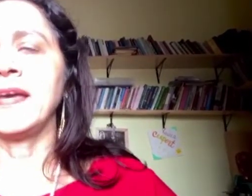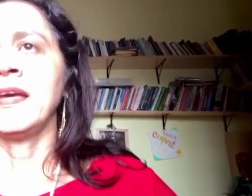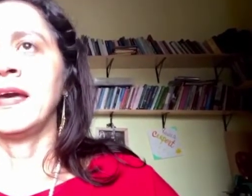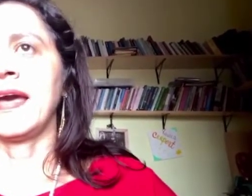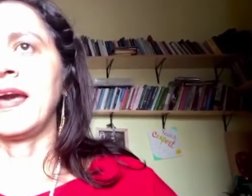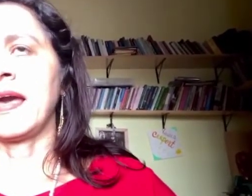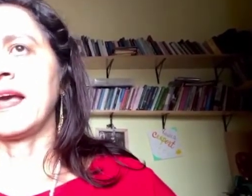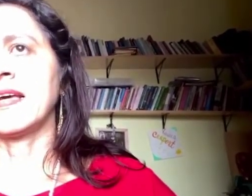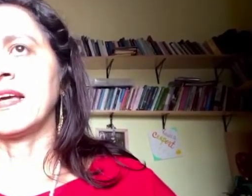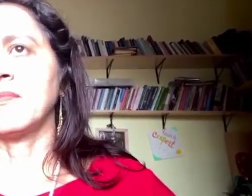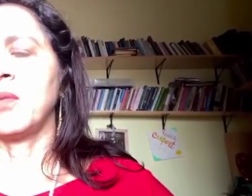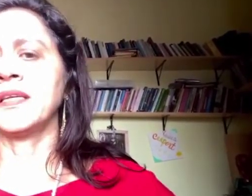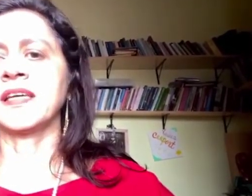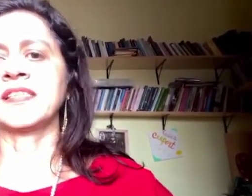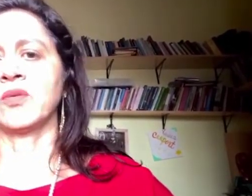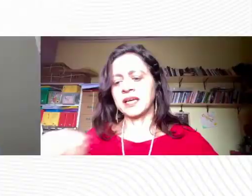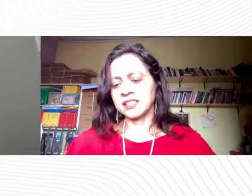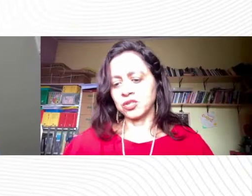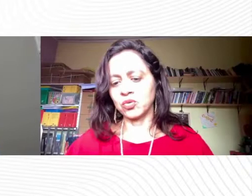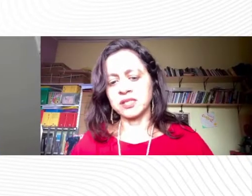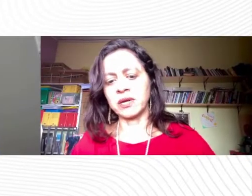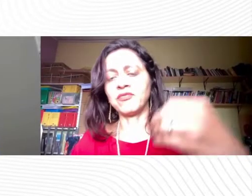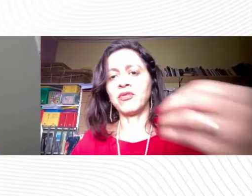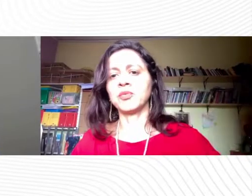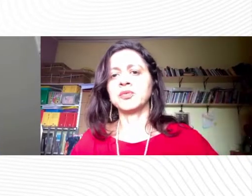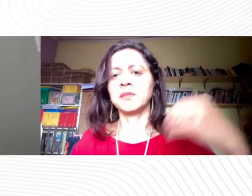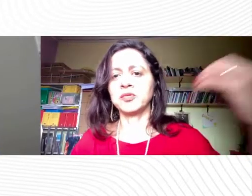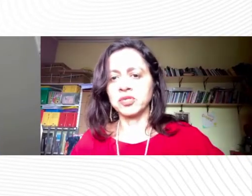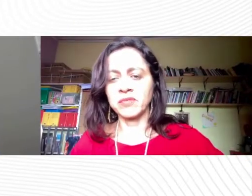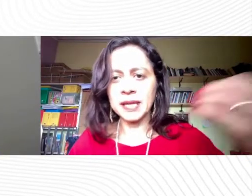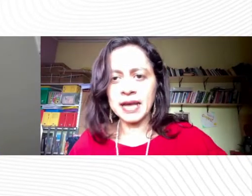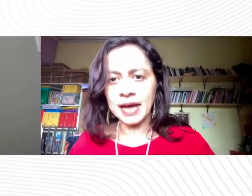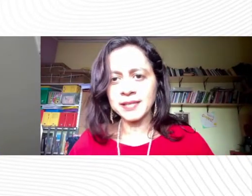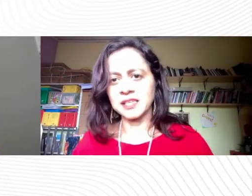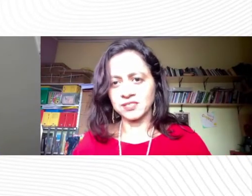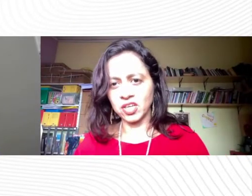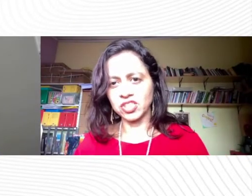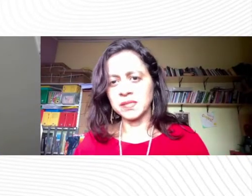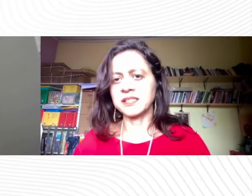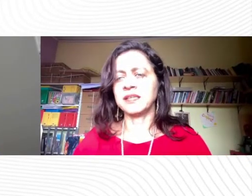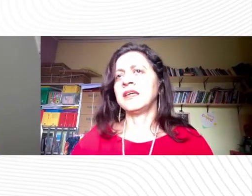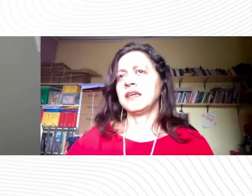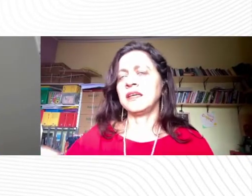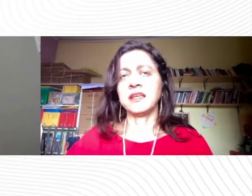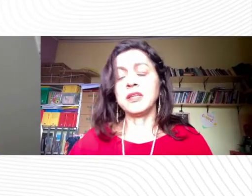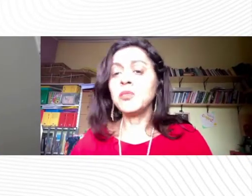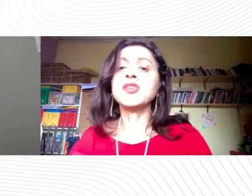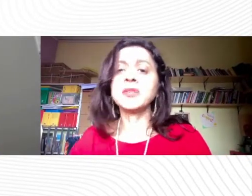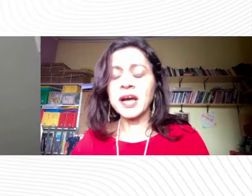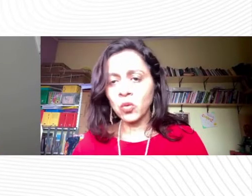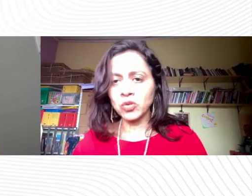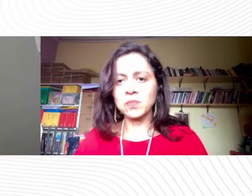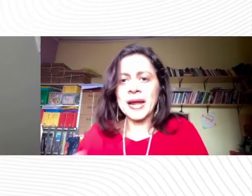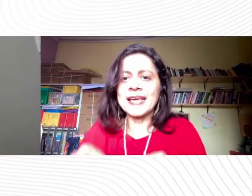E aí, essa mobilização dessa instituição, ela envolveu, sobretudo, os familiares das vítimas e